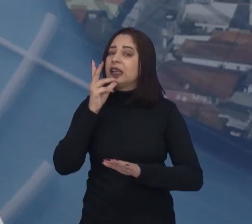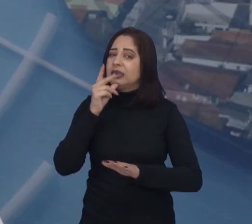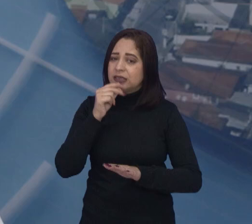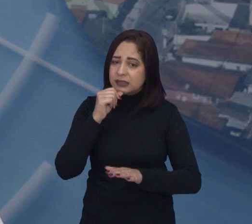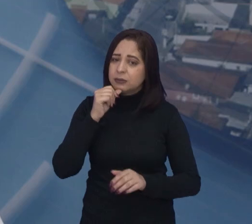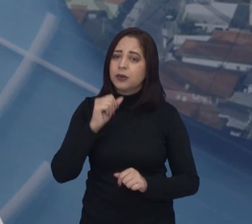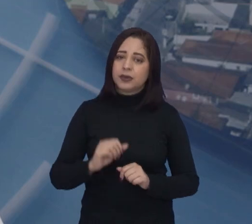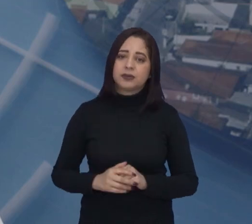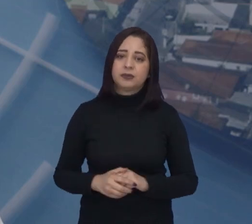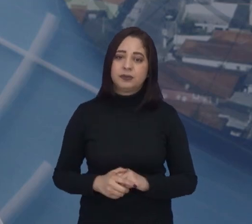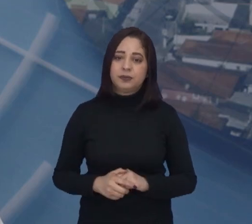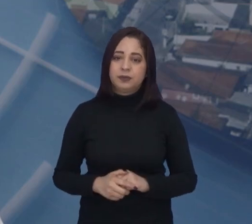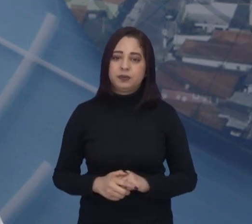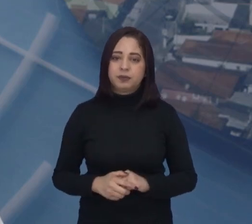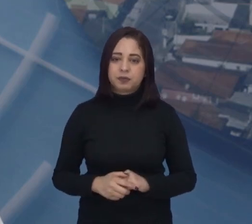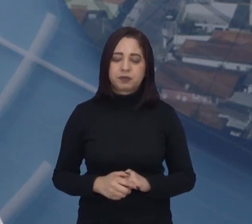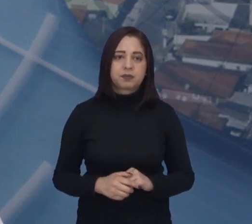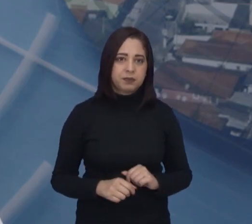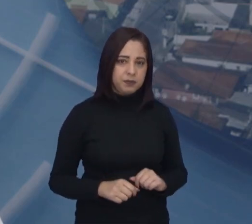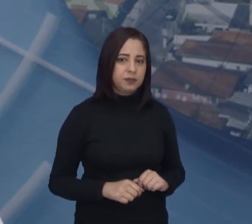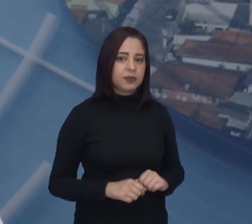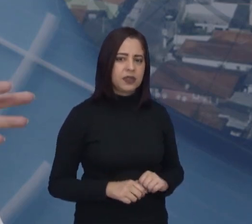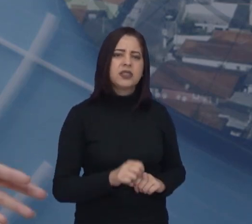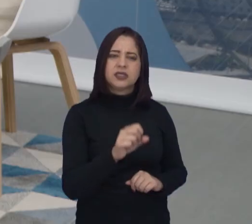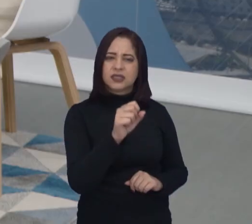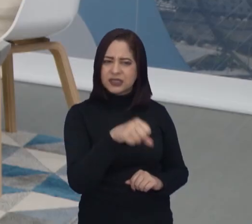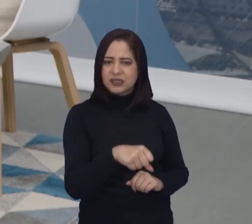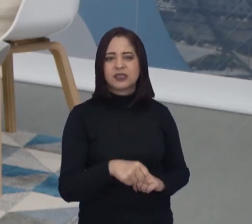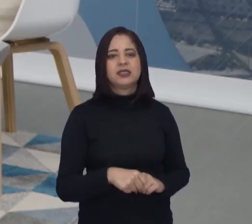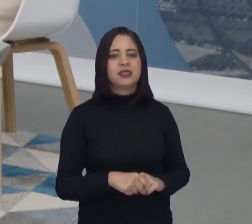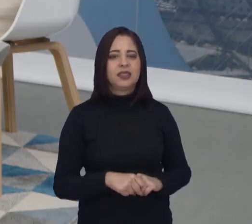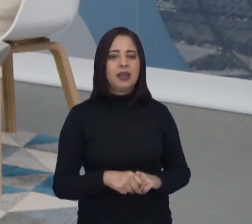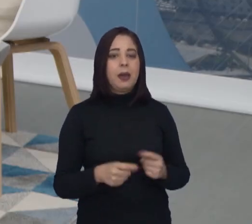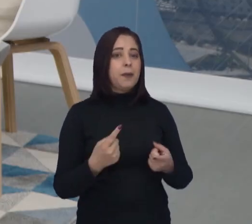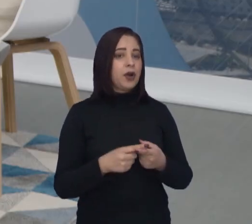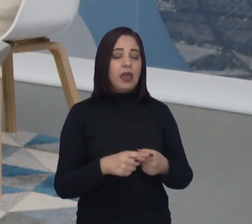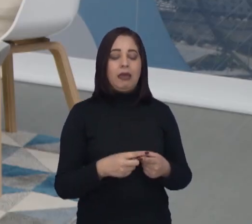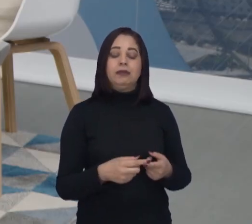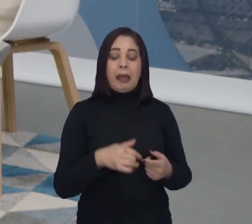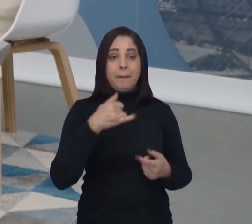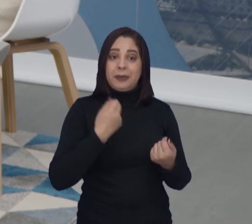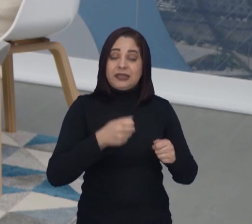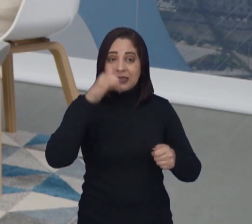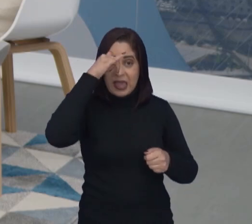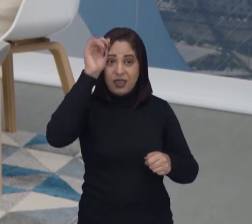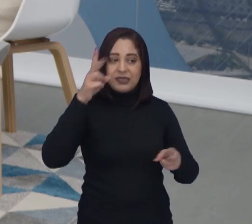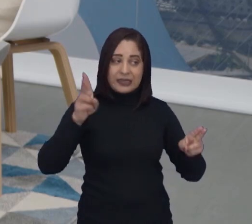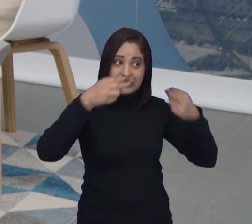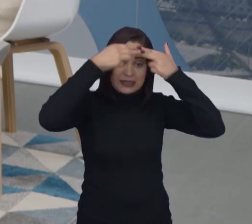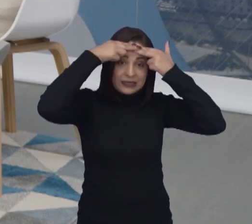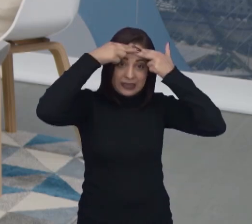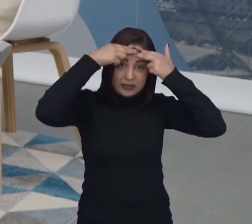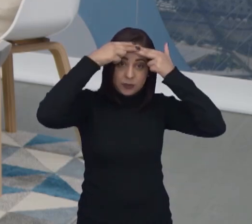então vamos lá. Sim, e ser bem vivida, né, para que não transforme em traumas futuros, porque muitos traumas, a